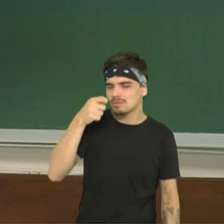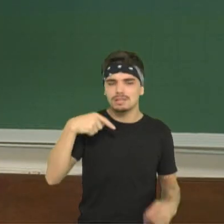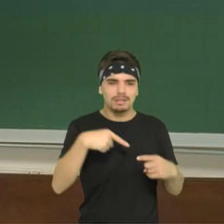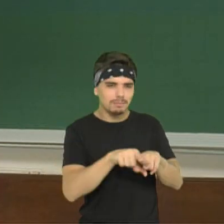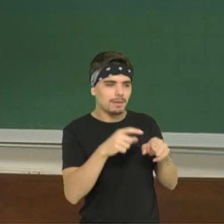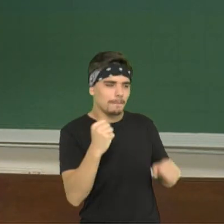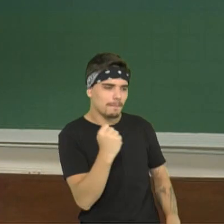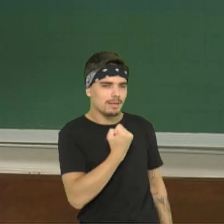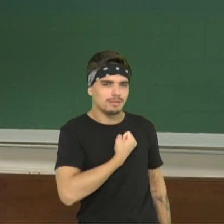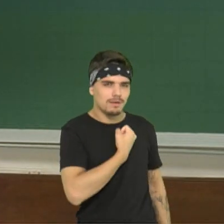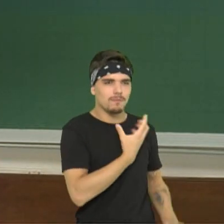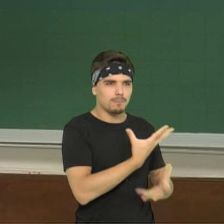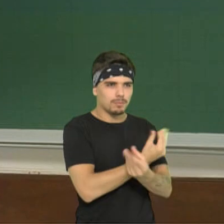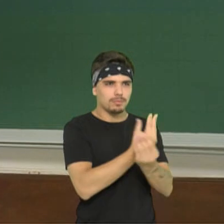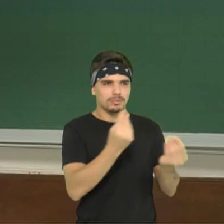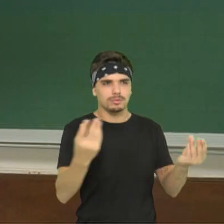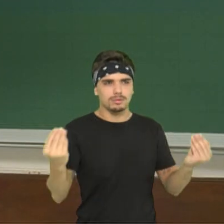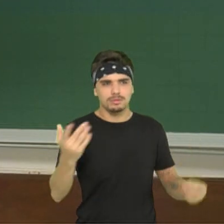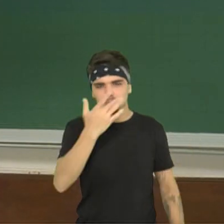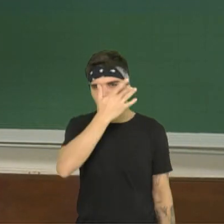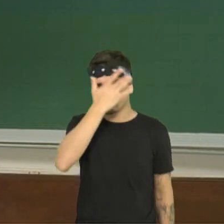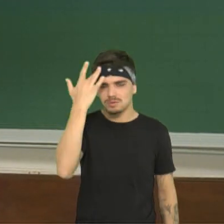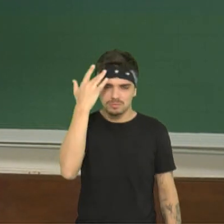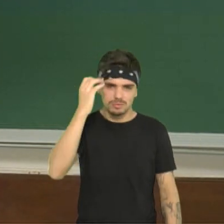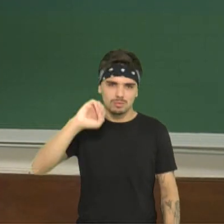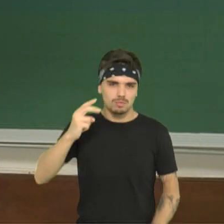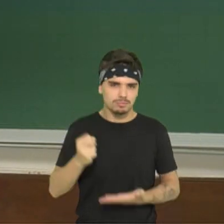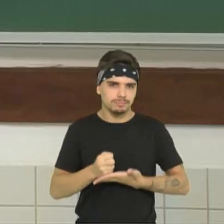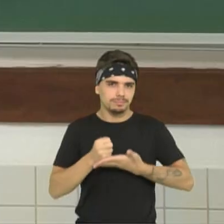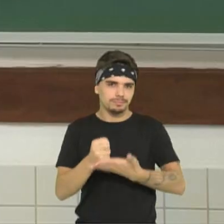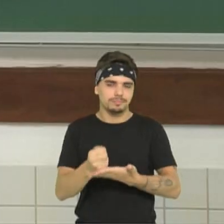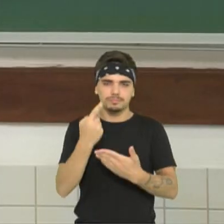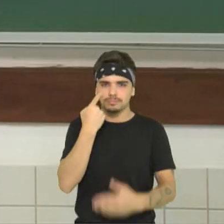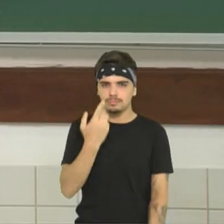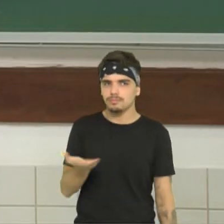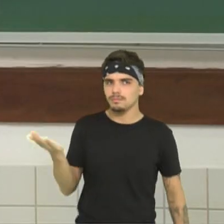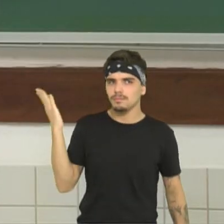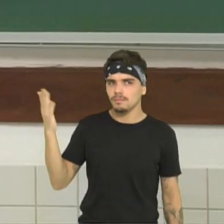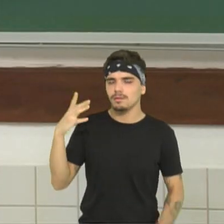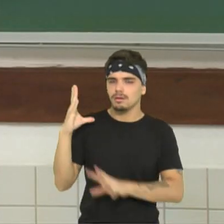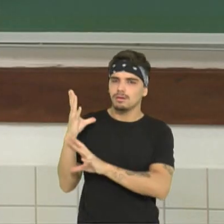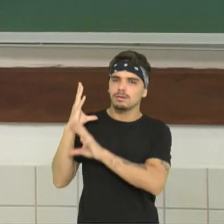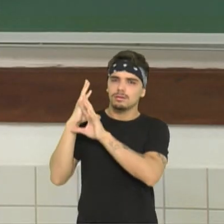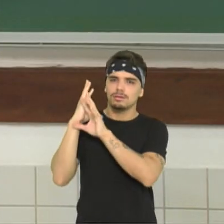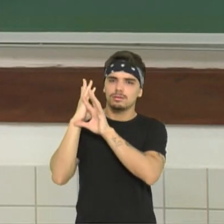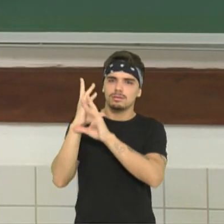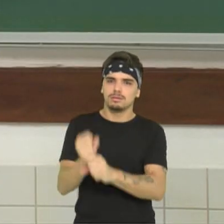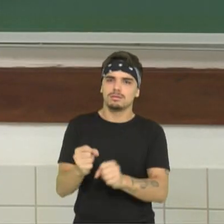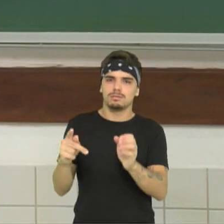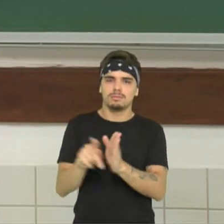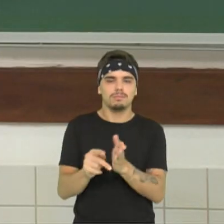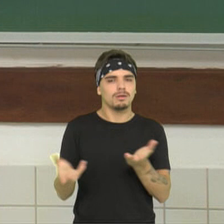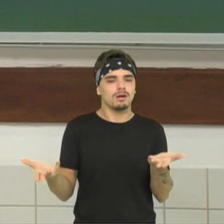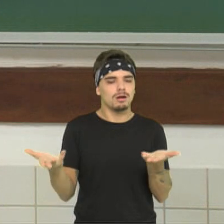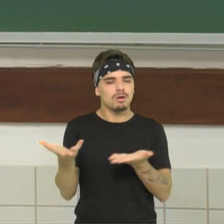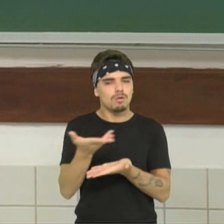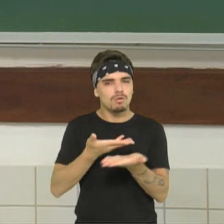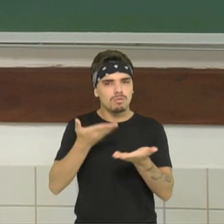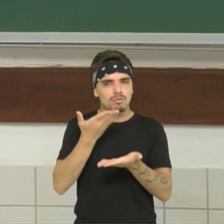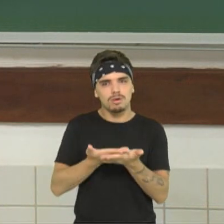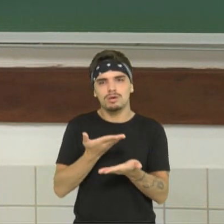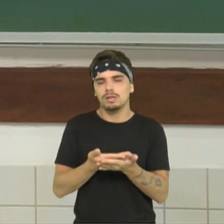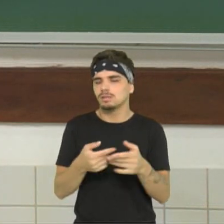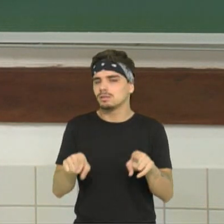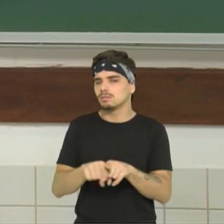matavam milhares de pessoas ou colaboravam para isso. Aqui a gente tem, então, uma revisão da nossa aula de hoje. Hoje a gente